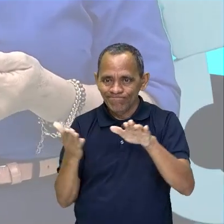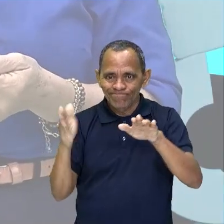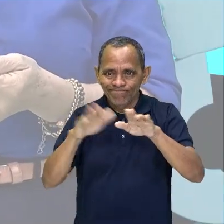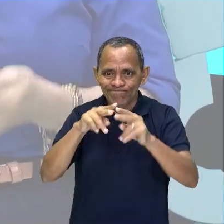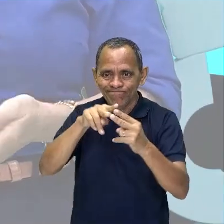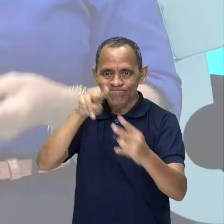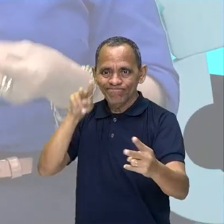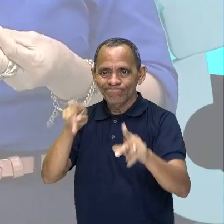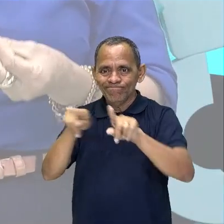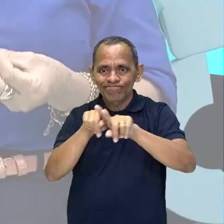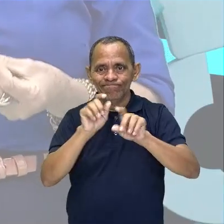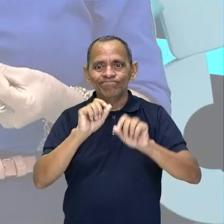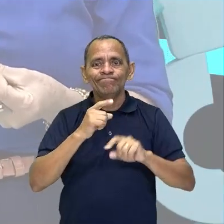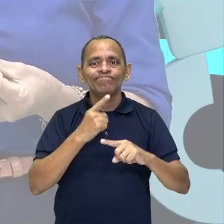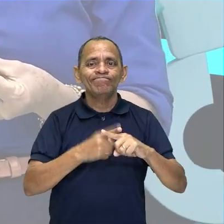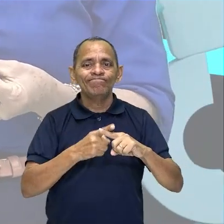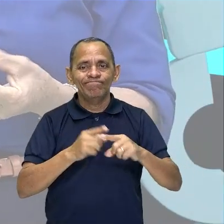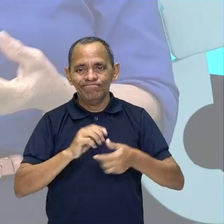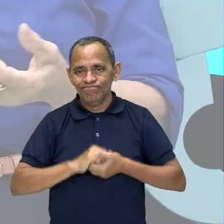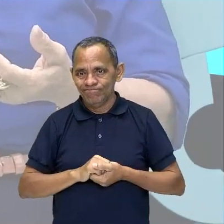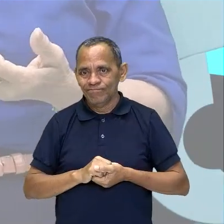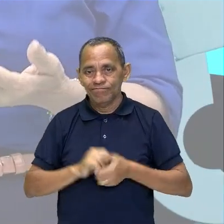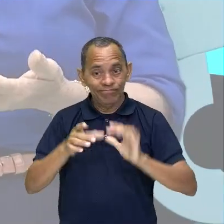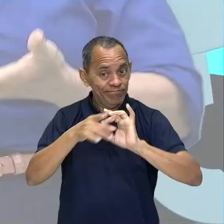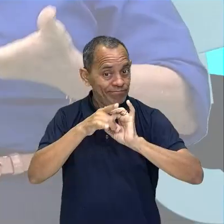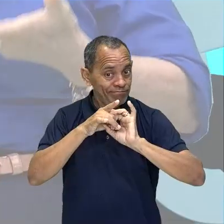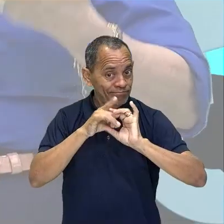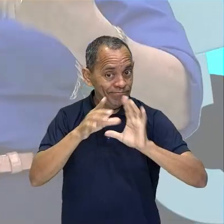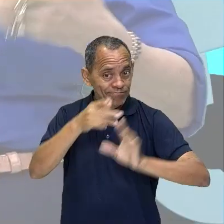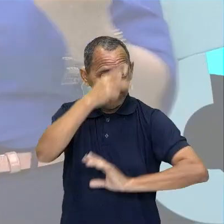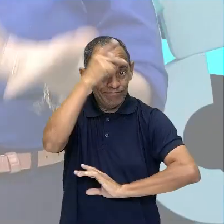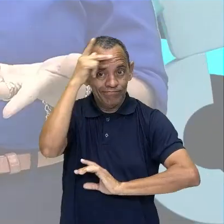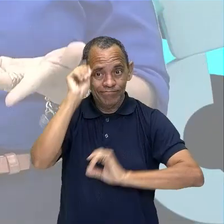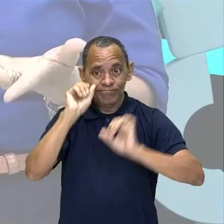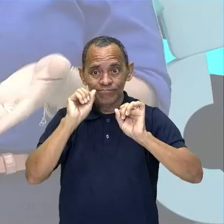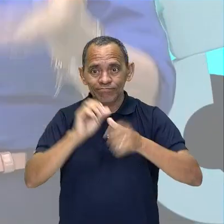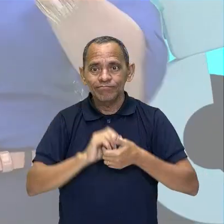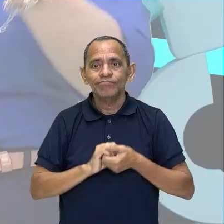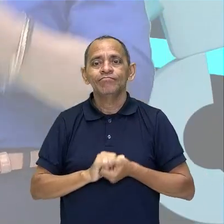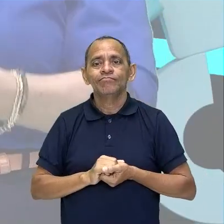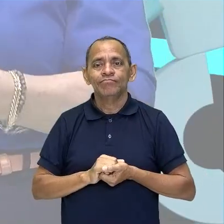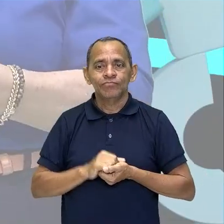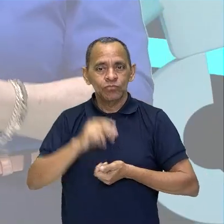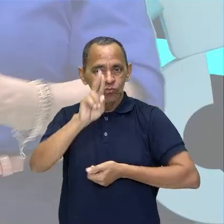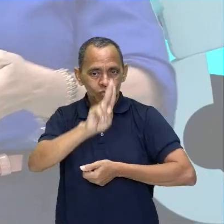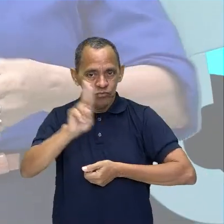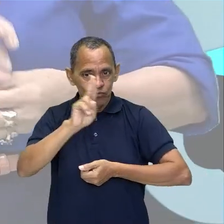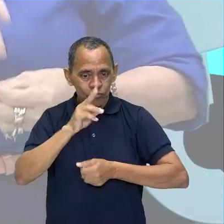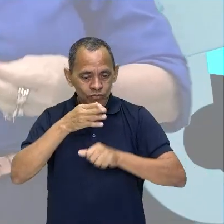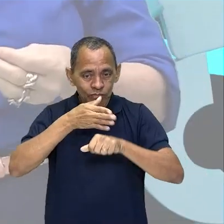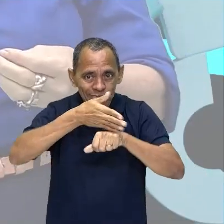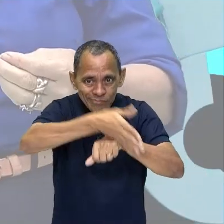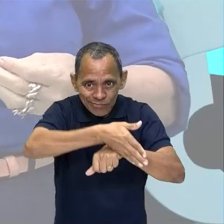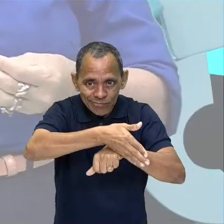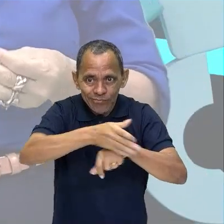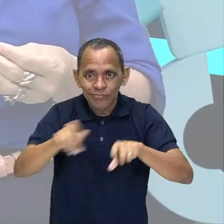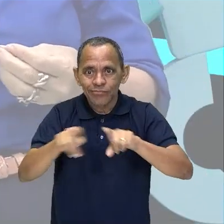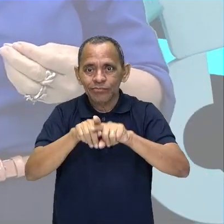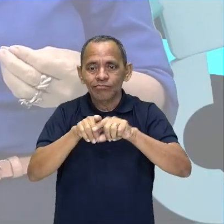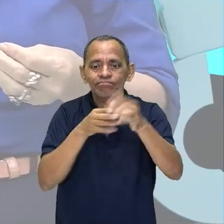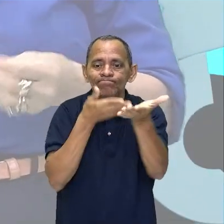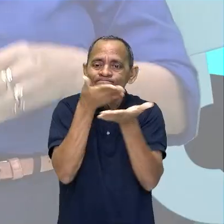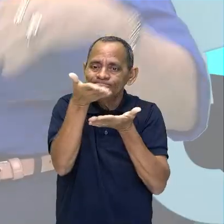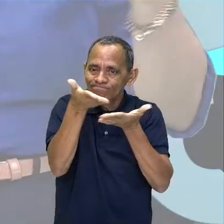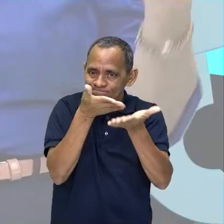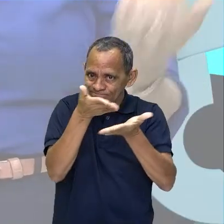Por quê? Porque elas permitem que as pessoas, os usuários, acessem e